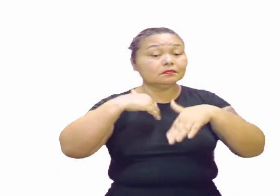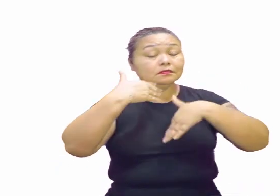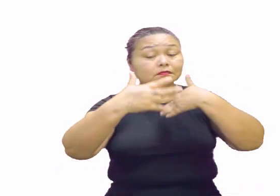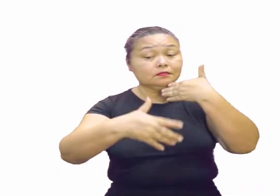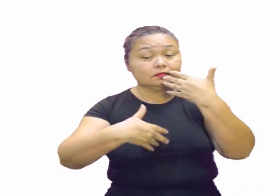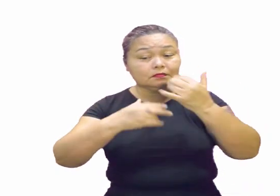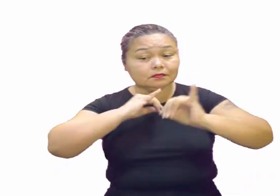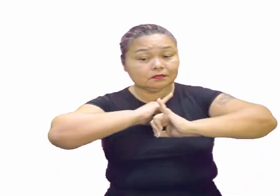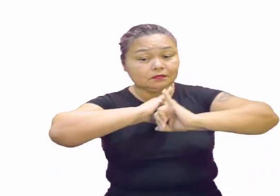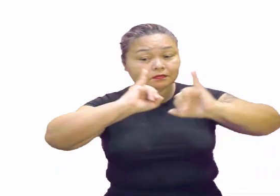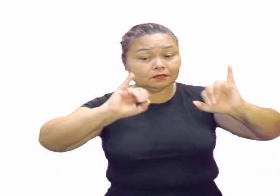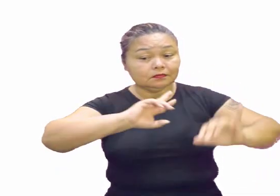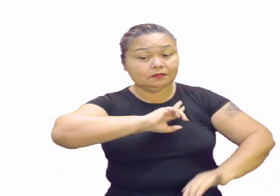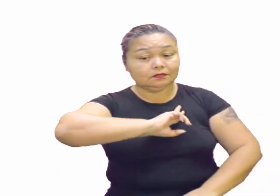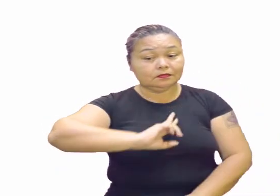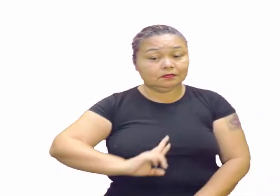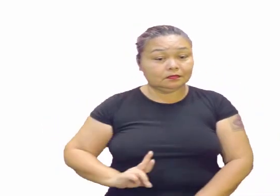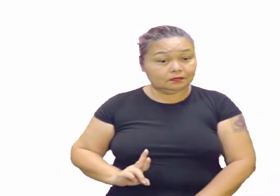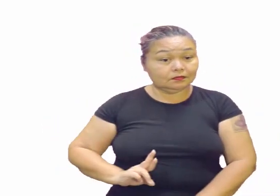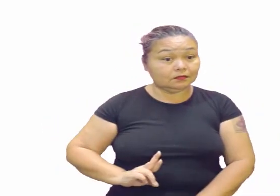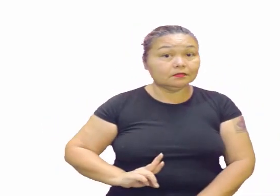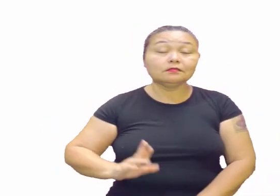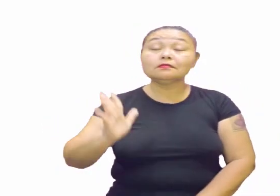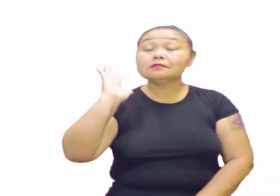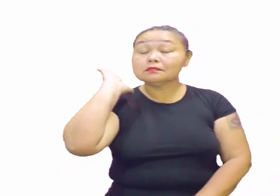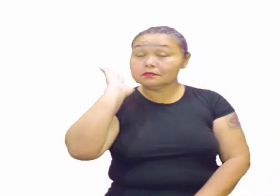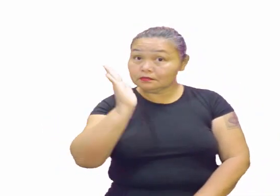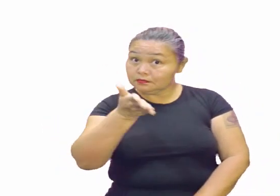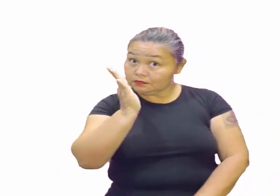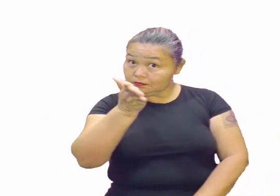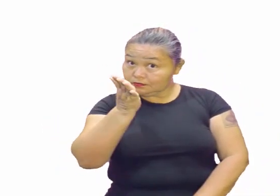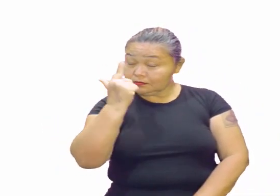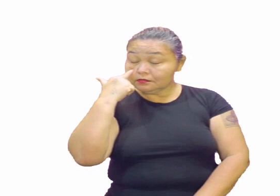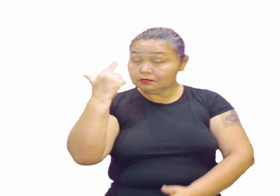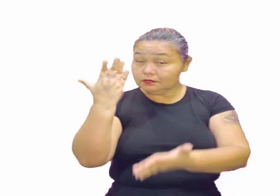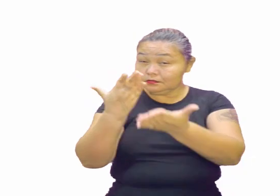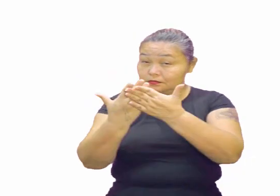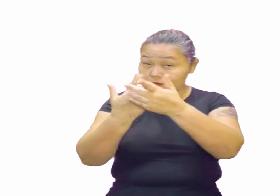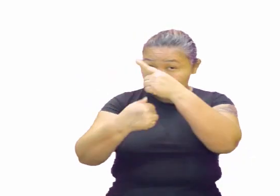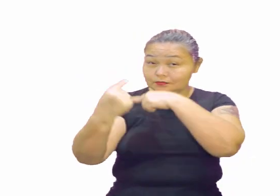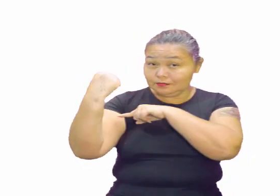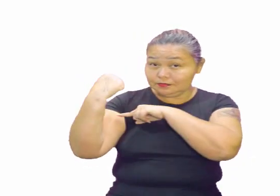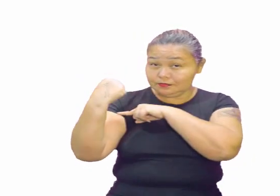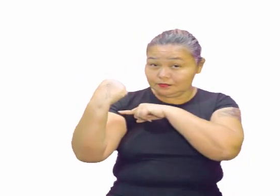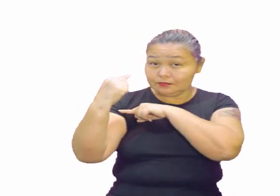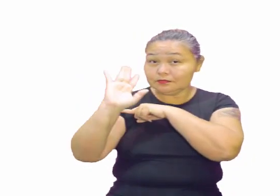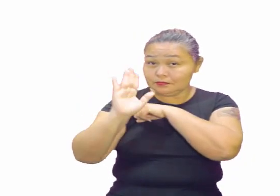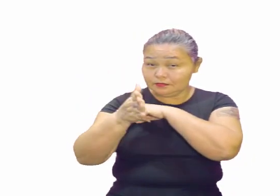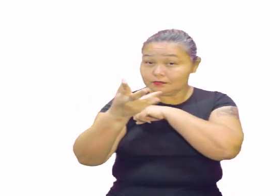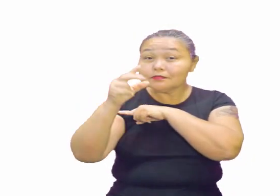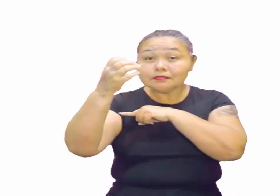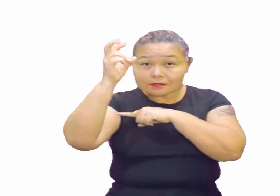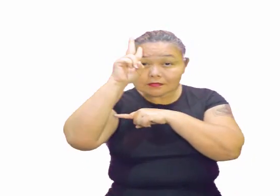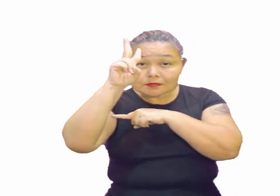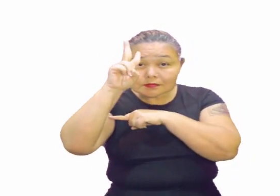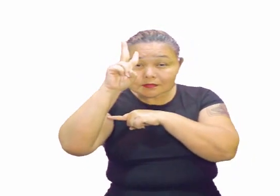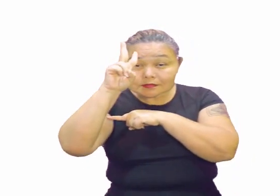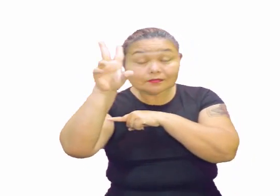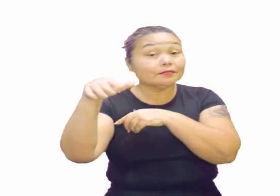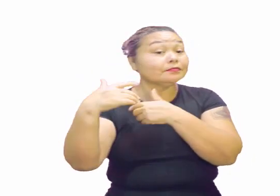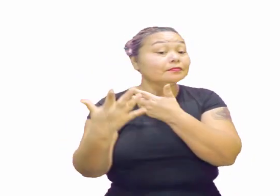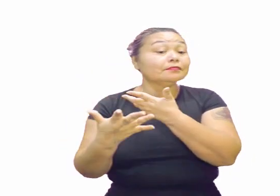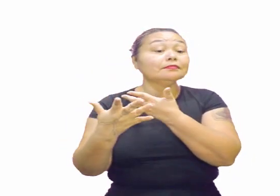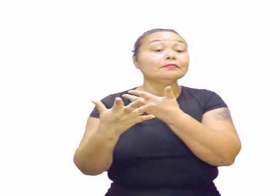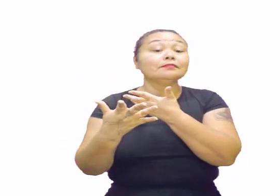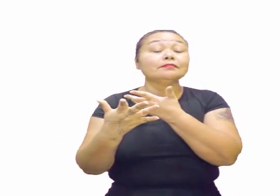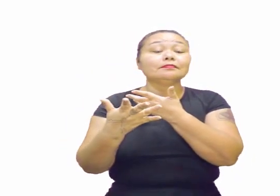levou à proclamação da República. Vocês já viram essas aulas lá atrás. Lembrou, aluno? Pois